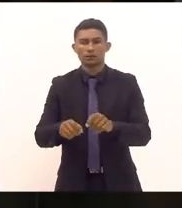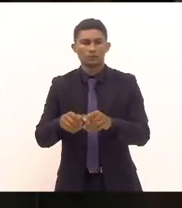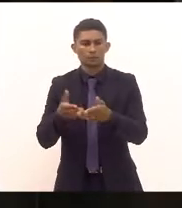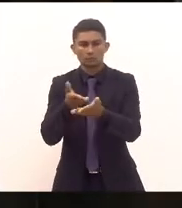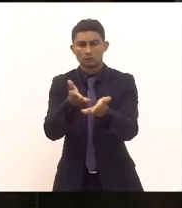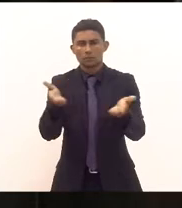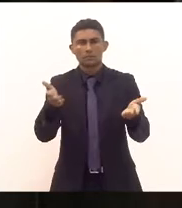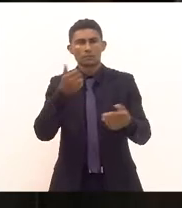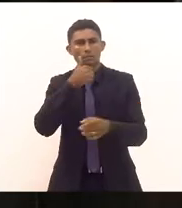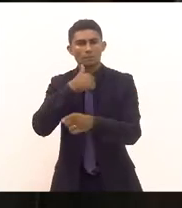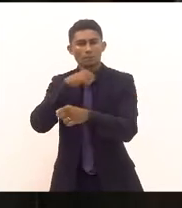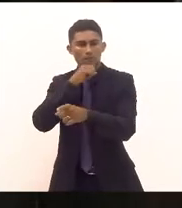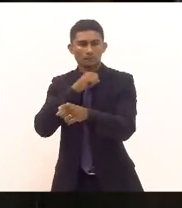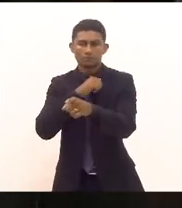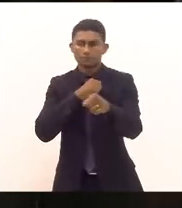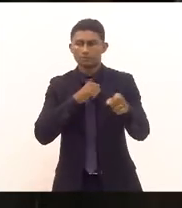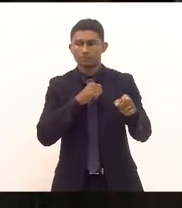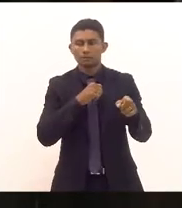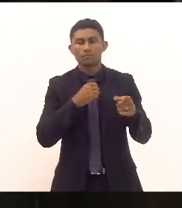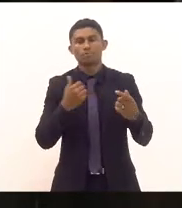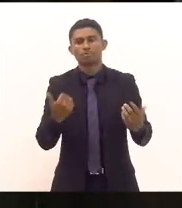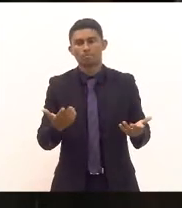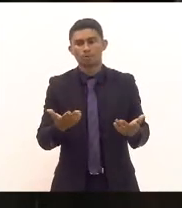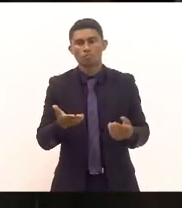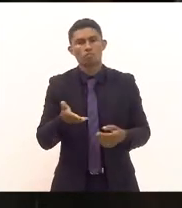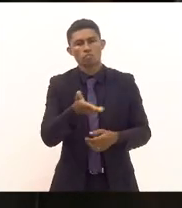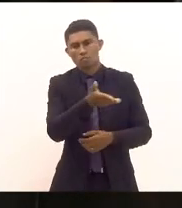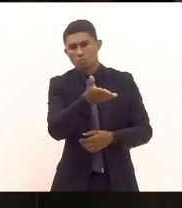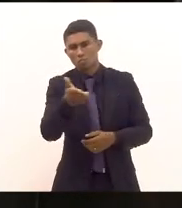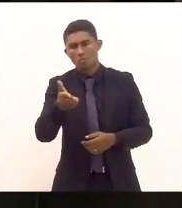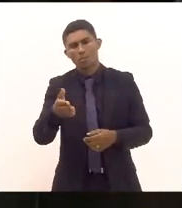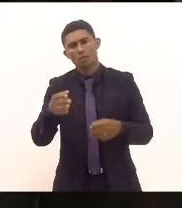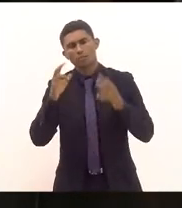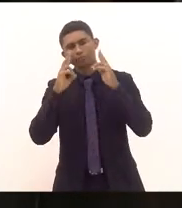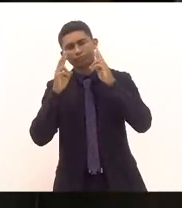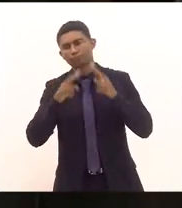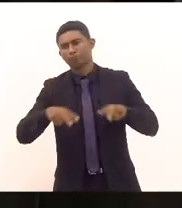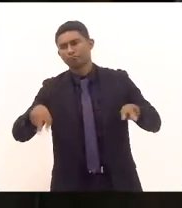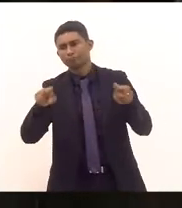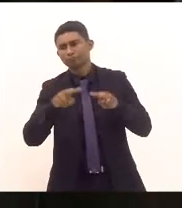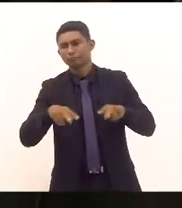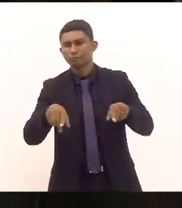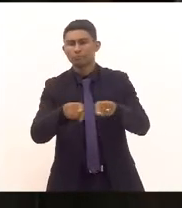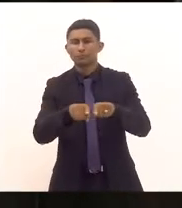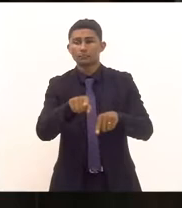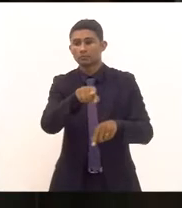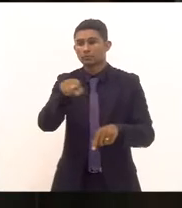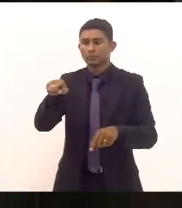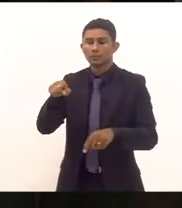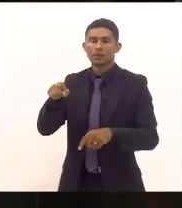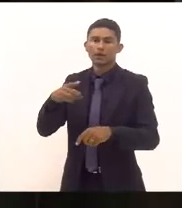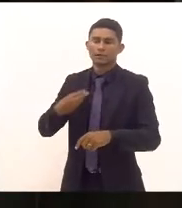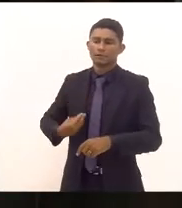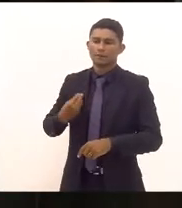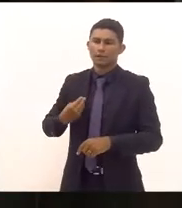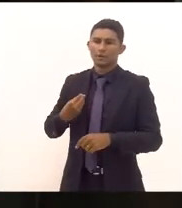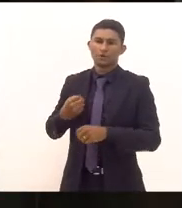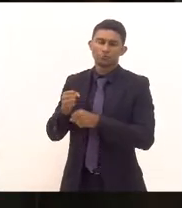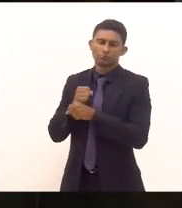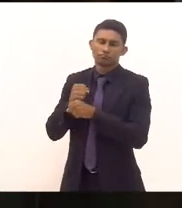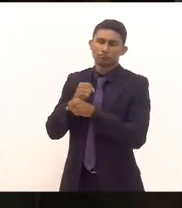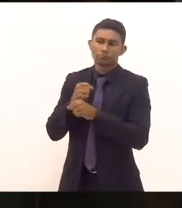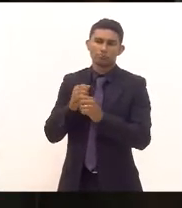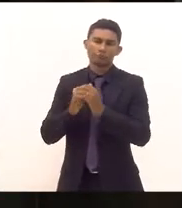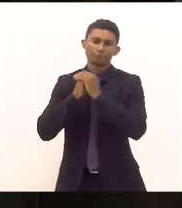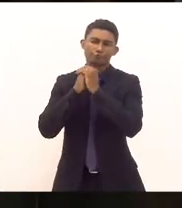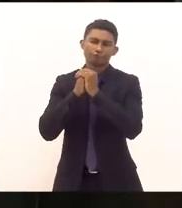de vocês como elas devem ver isso e tudo que elas rezaram a vida inteira para que vocês